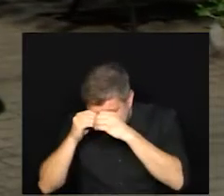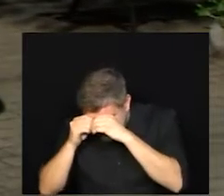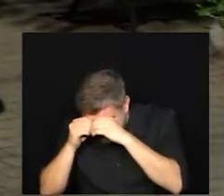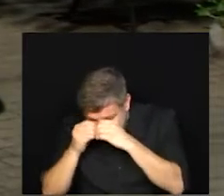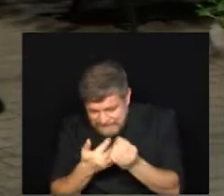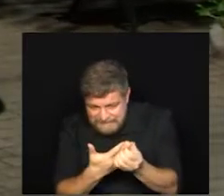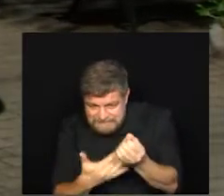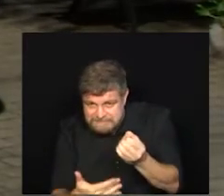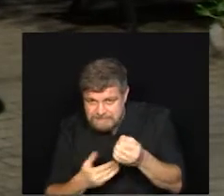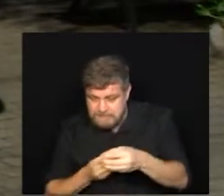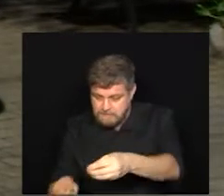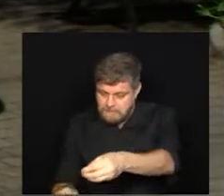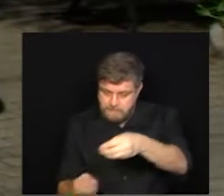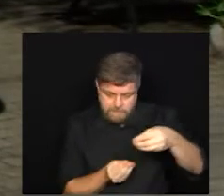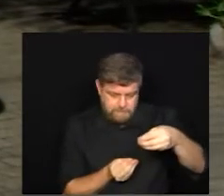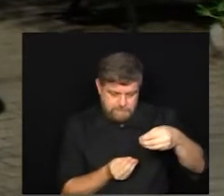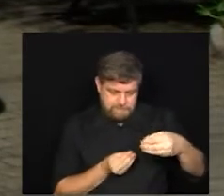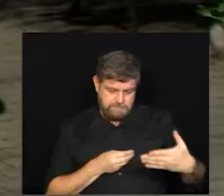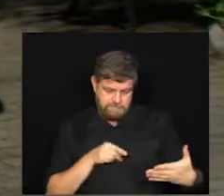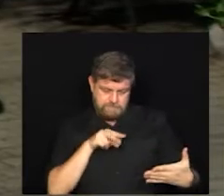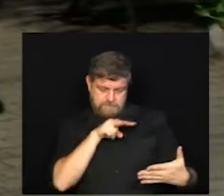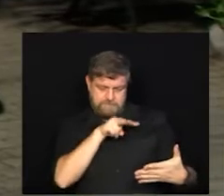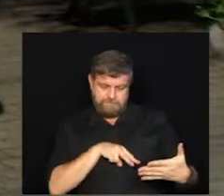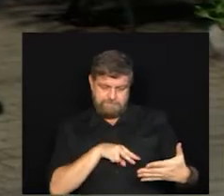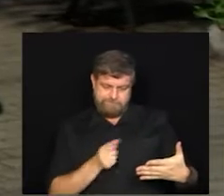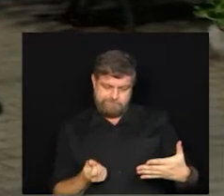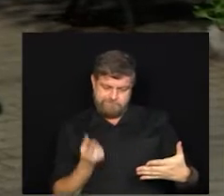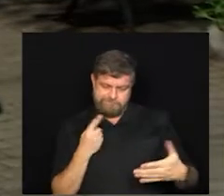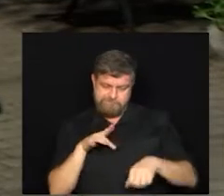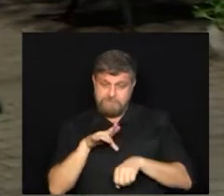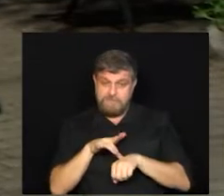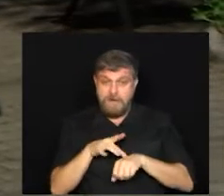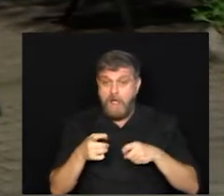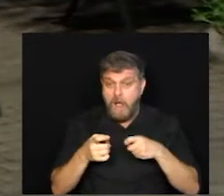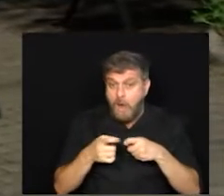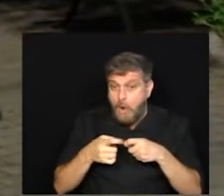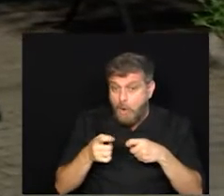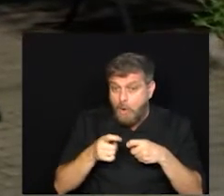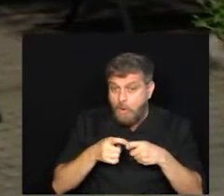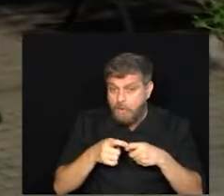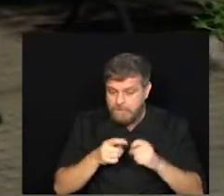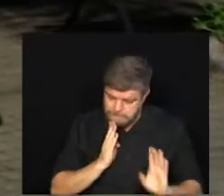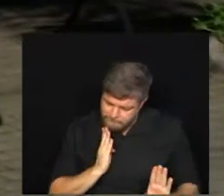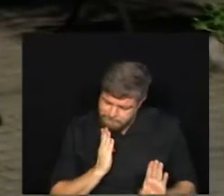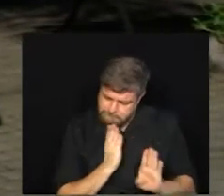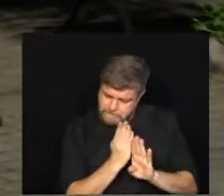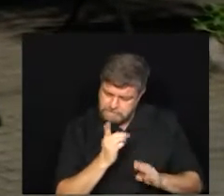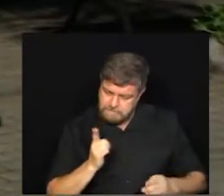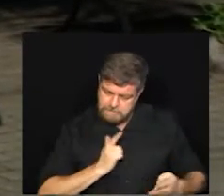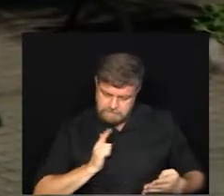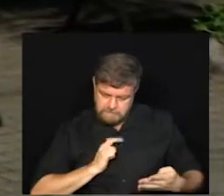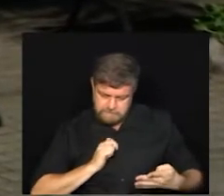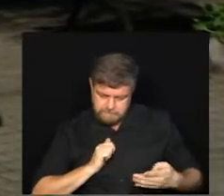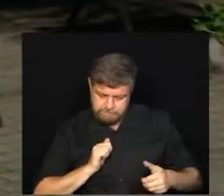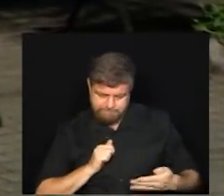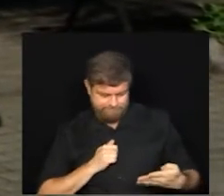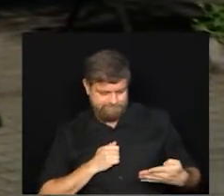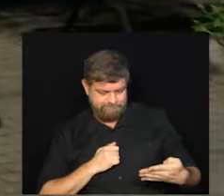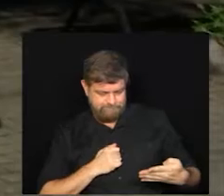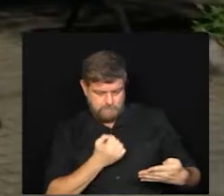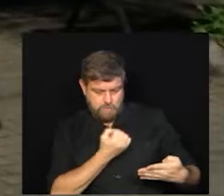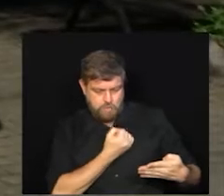são alterações também simples, e por isso a importância do colega médico conseguir detectar essas alterações e encaminhar